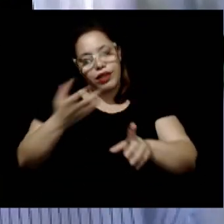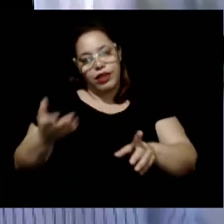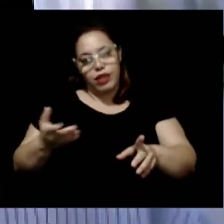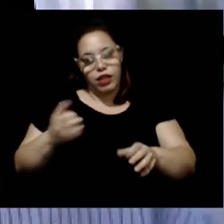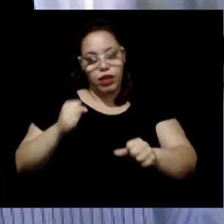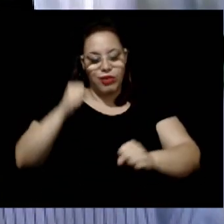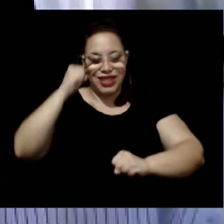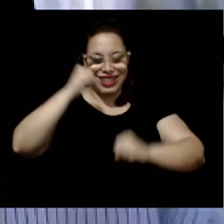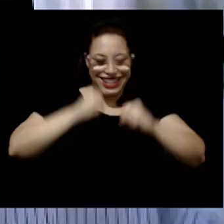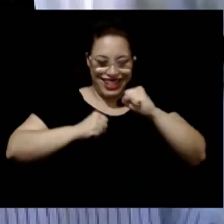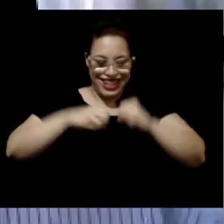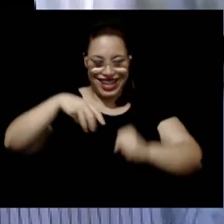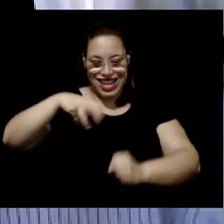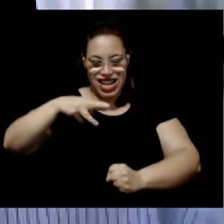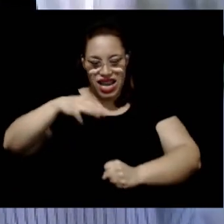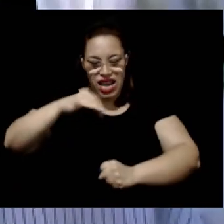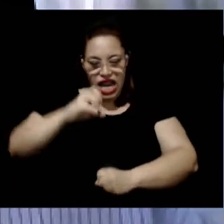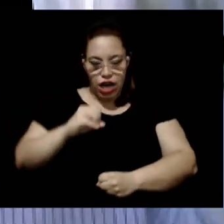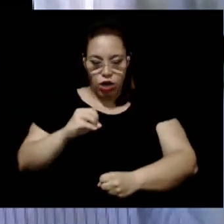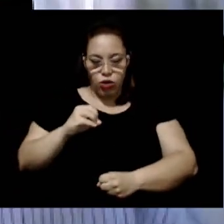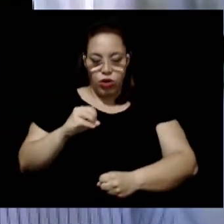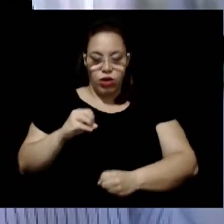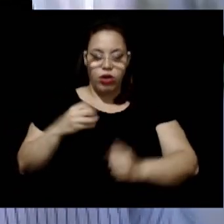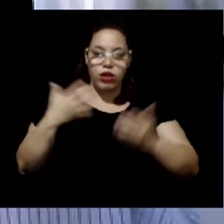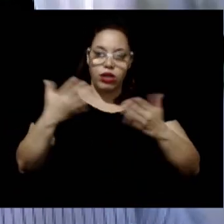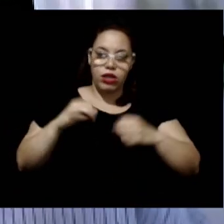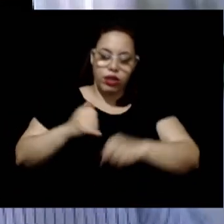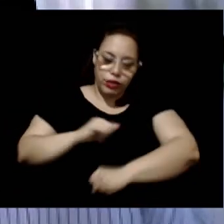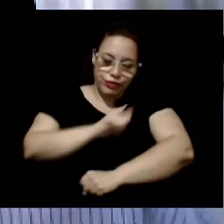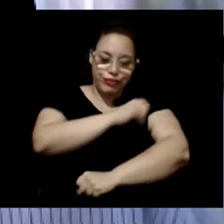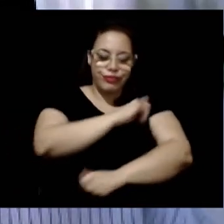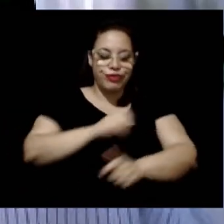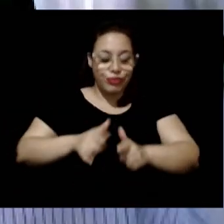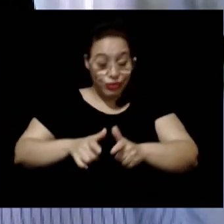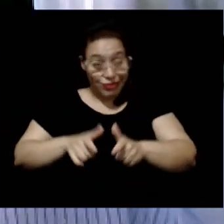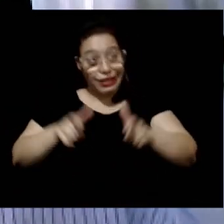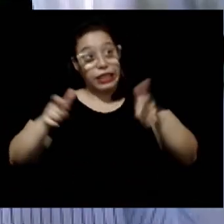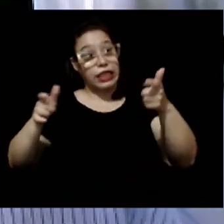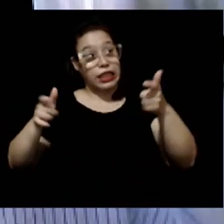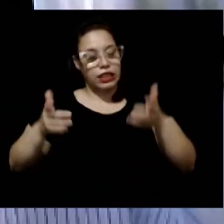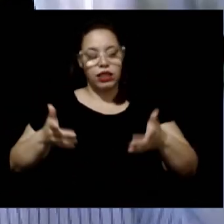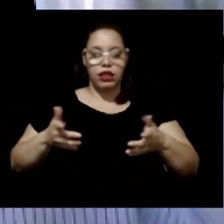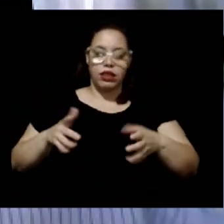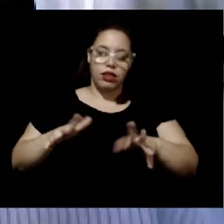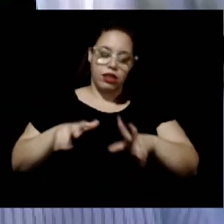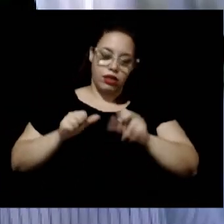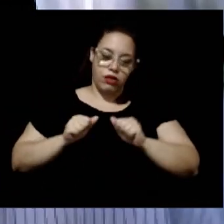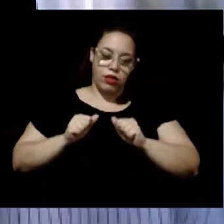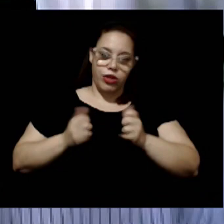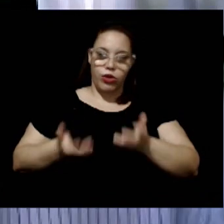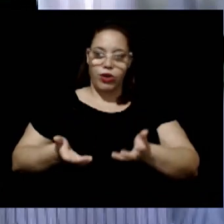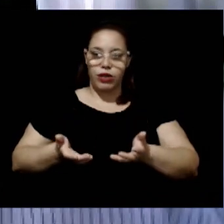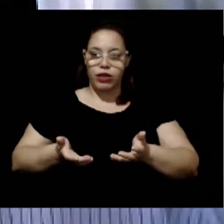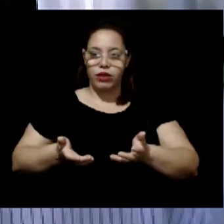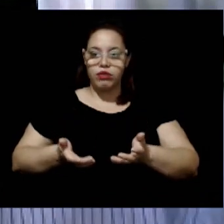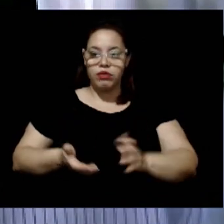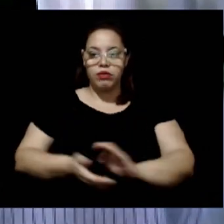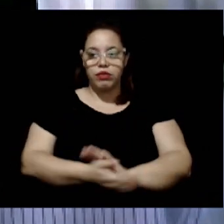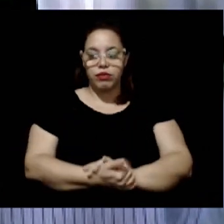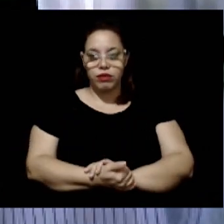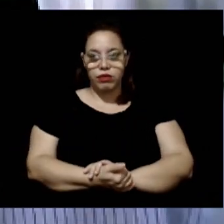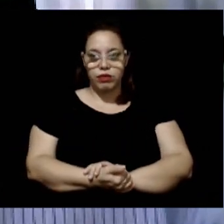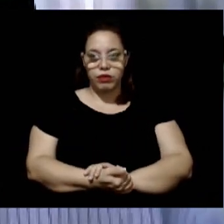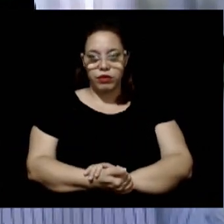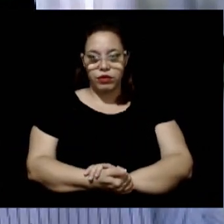gente sabe hoje que a obesidade aumenta esse processo inflamatório. Às vezes pode ser provocado